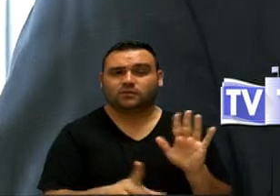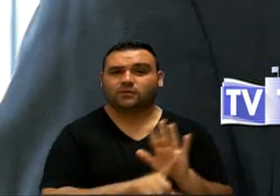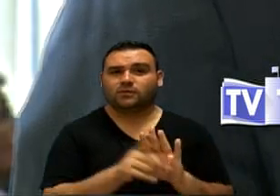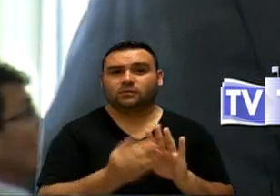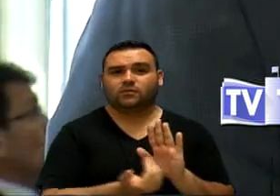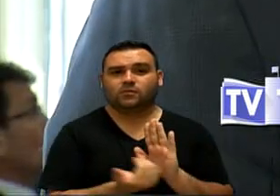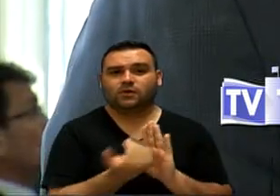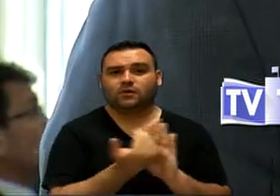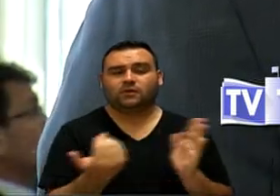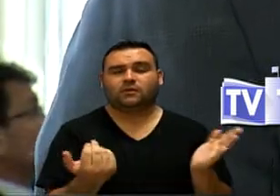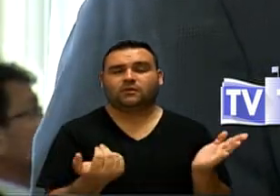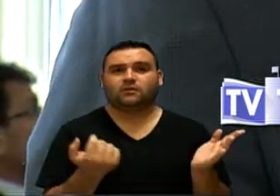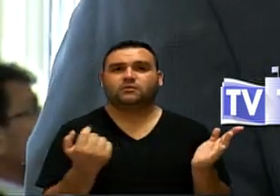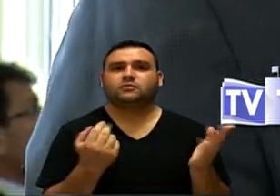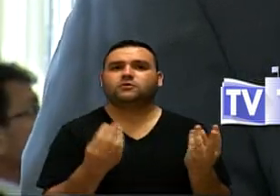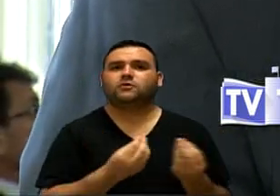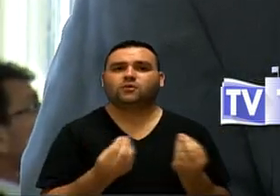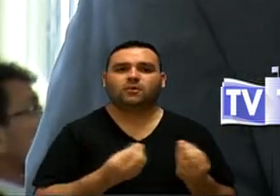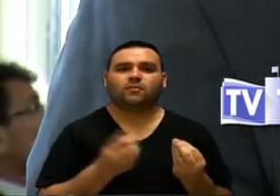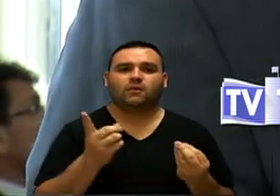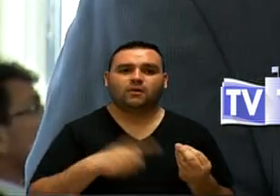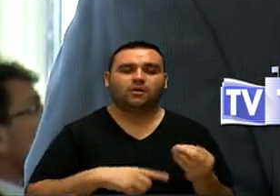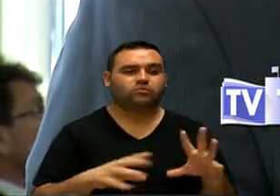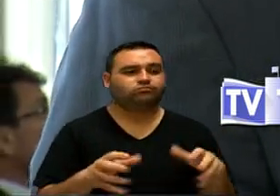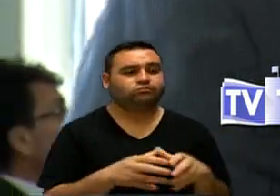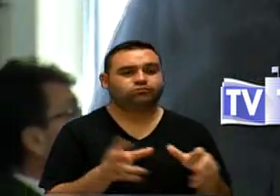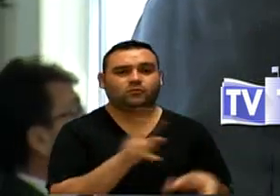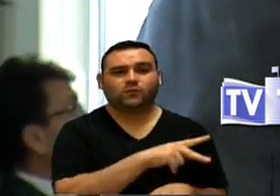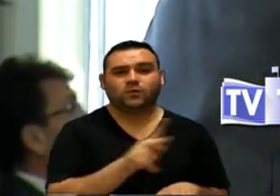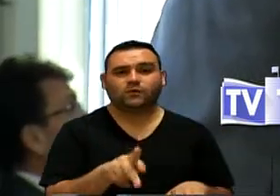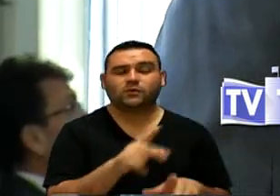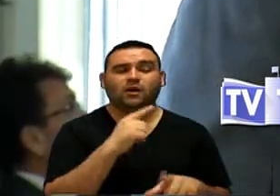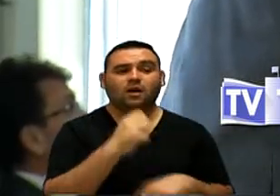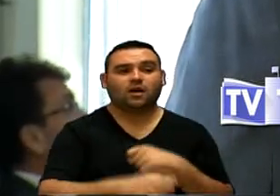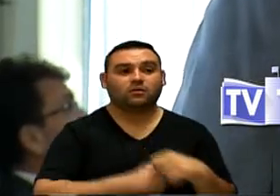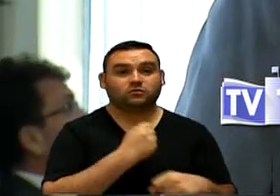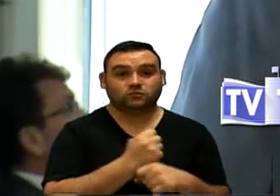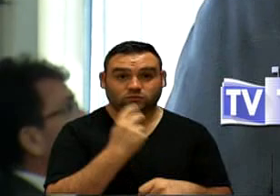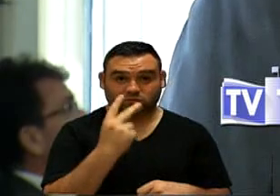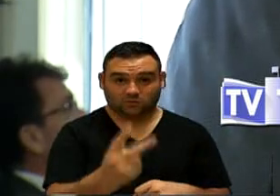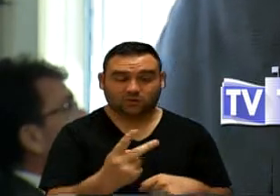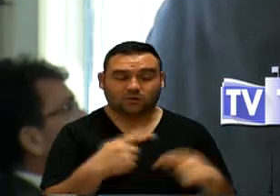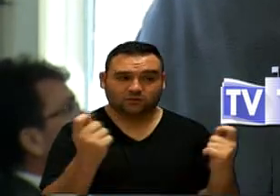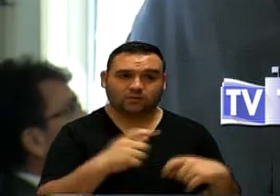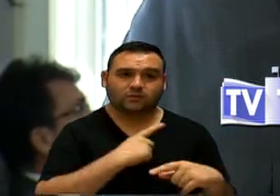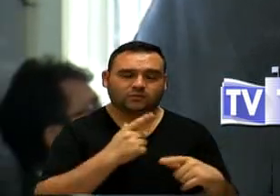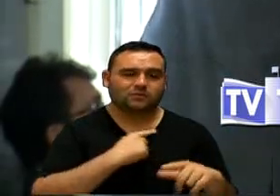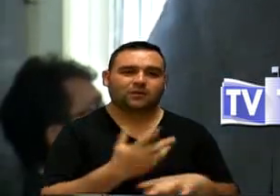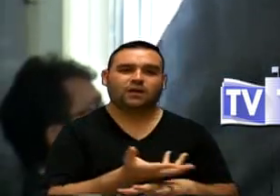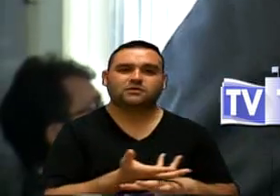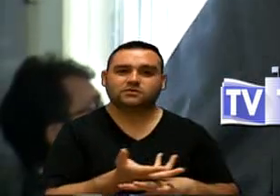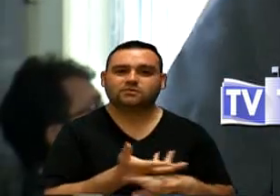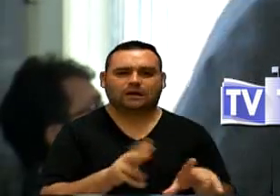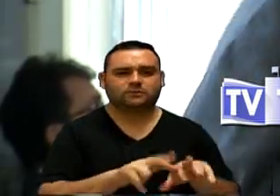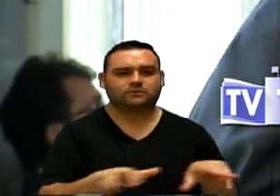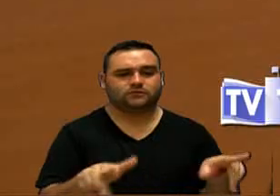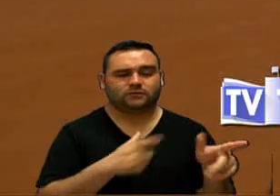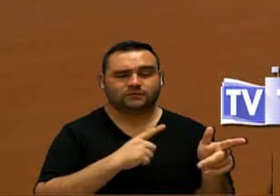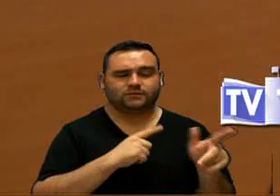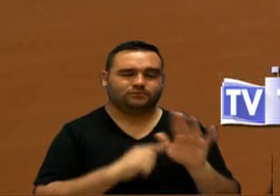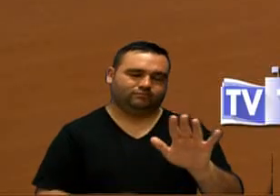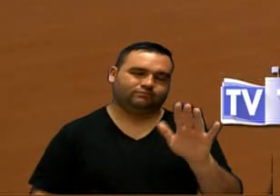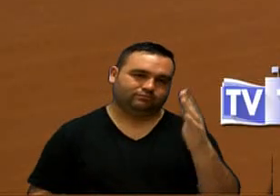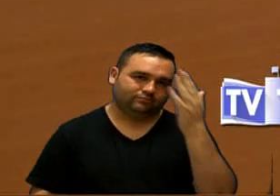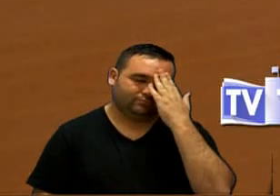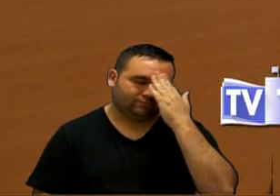emenda foi construída junto com o magistério municipal, que daqui 2 anos possa ter essas disciplinas. Renan, certo? Com todo respeito à